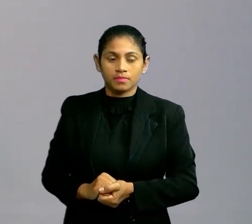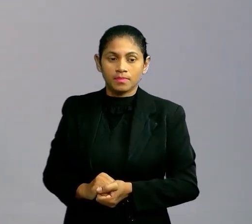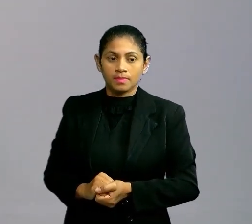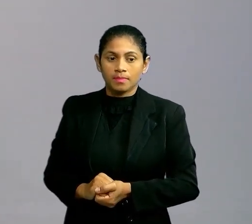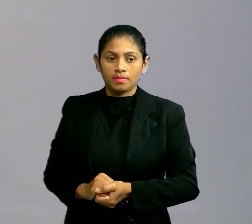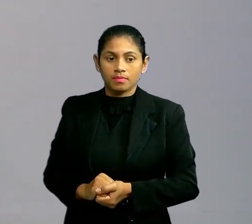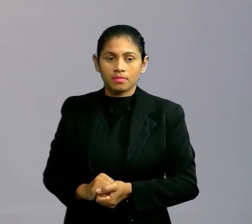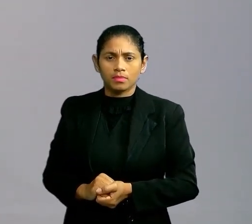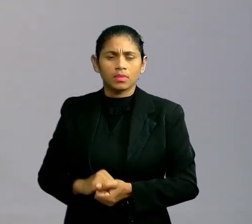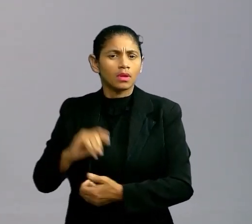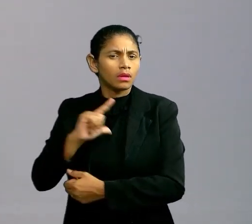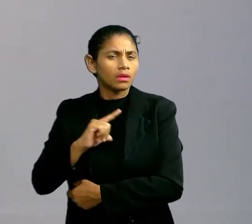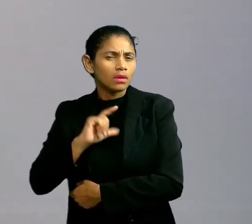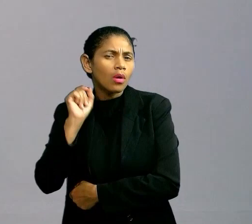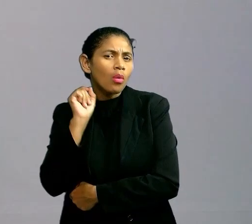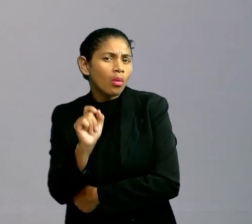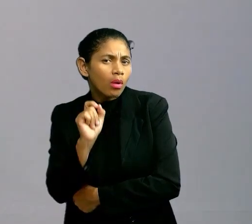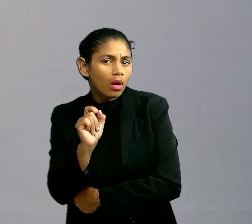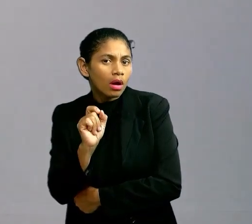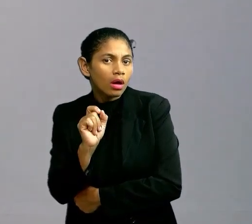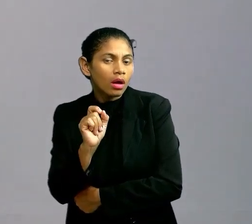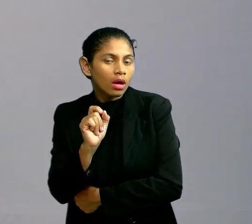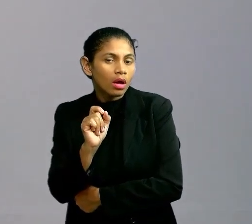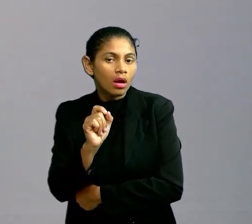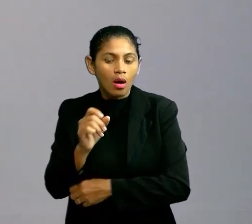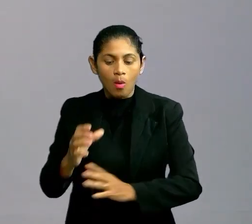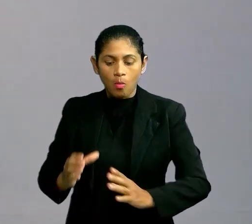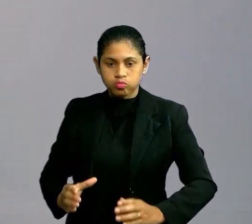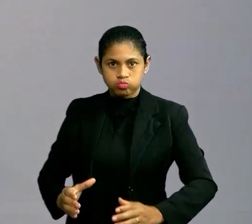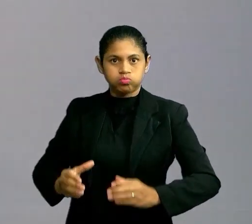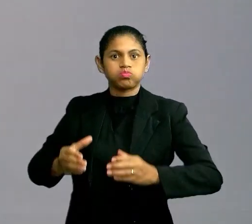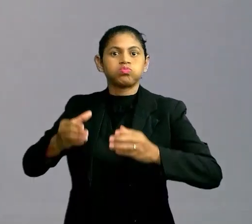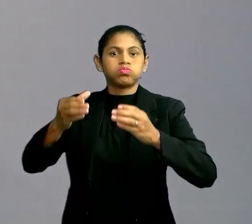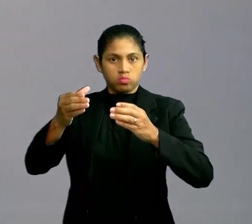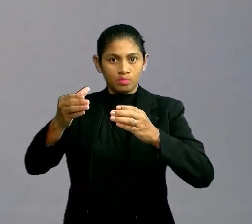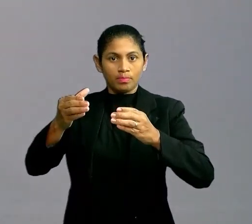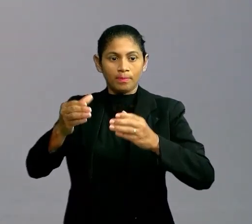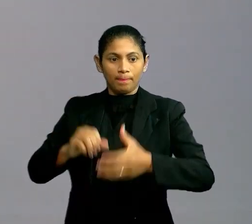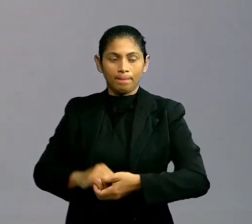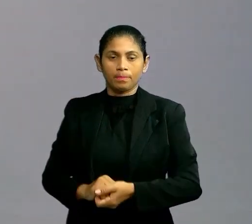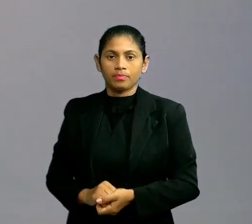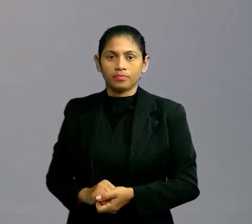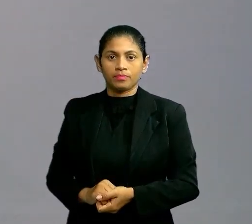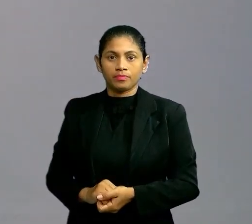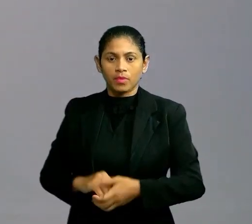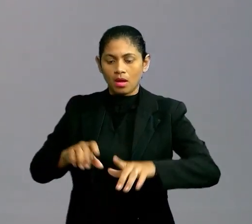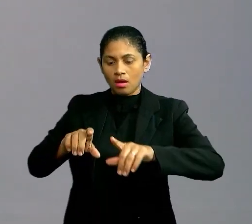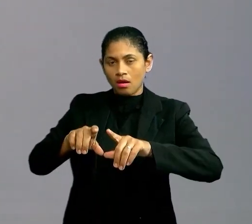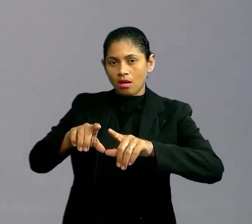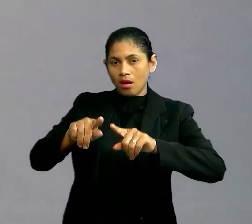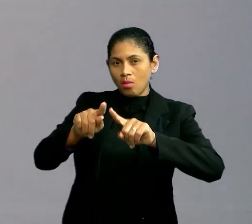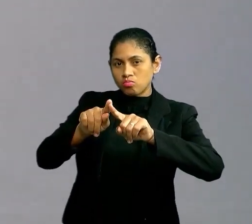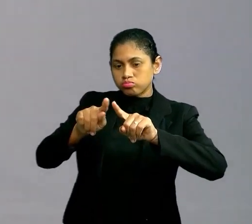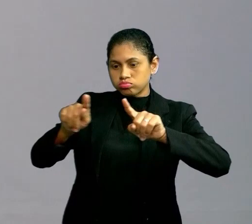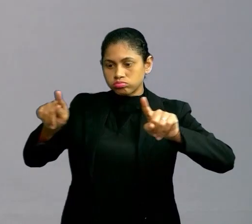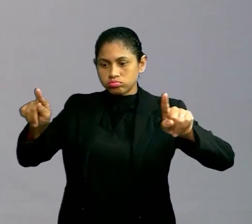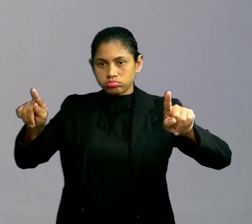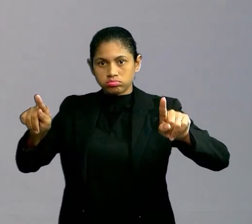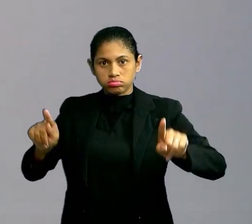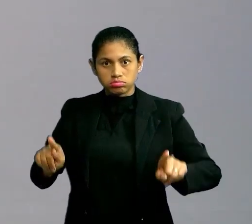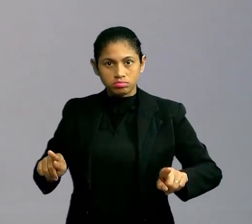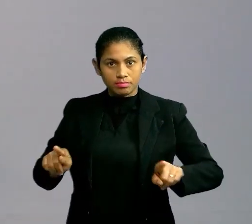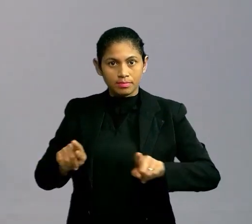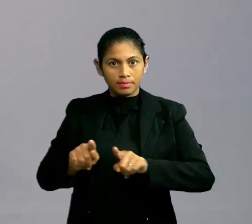o quê? Um cilindro. A área lateral é justamente a área do retângulo. Eu já tenho aqui, ó,